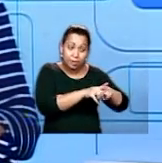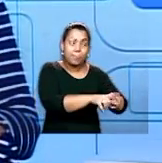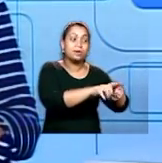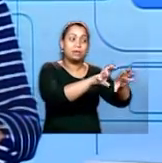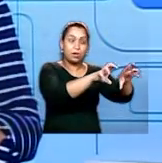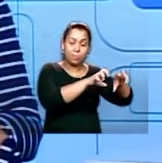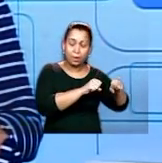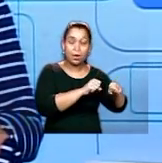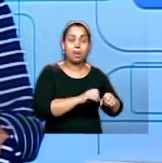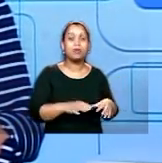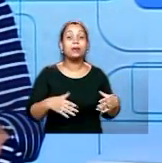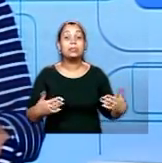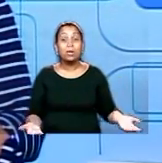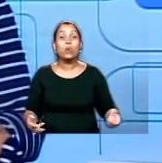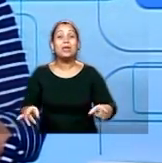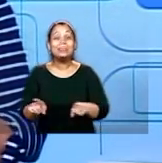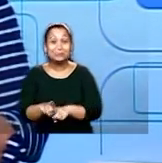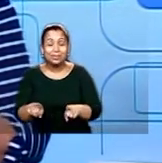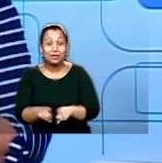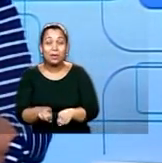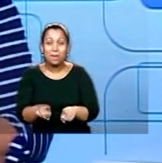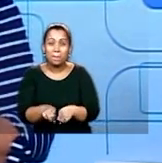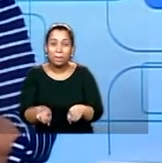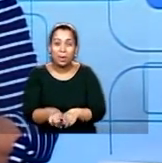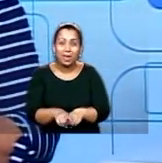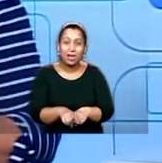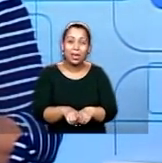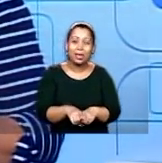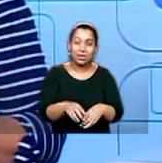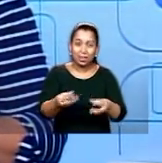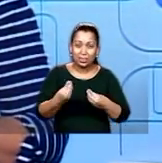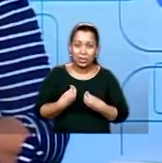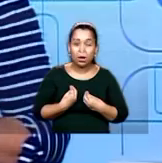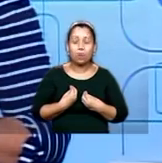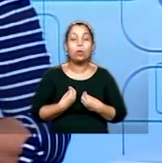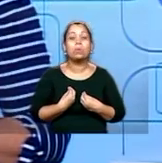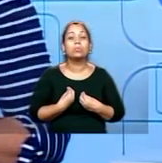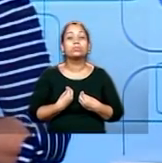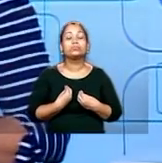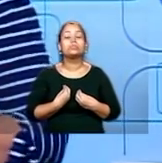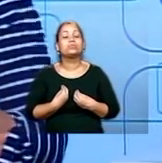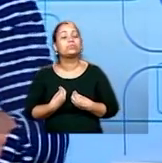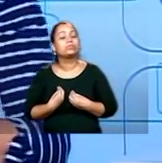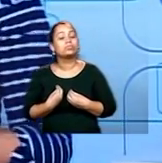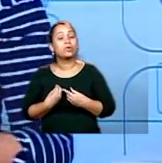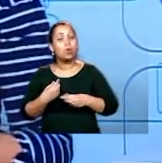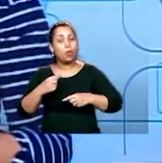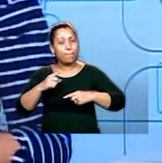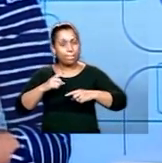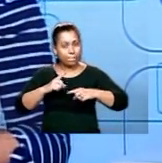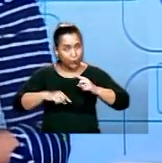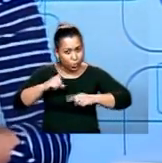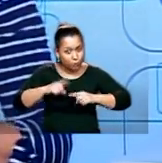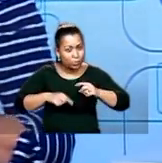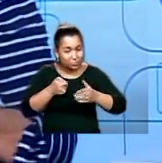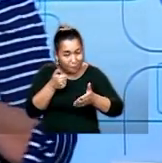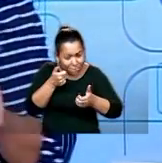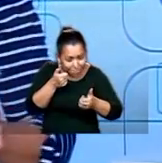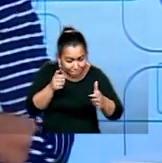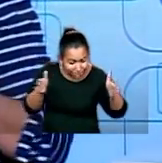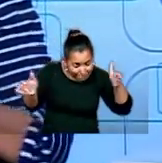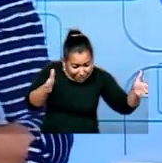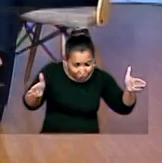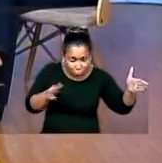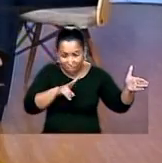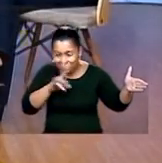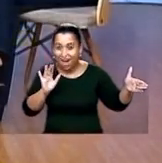vocês. Eles também destinam até vocês produtos que estão perto da data de vencimento? Como é que vocês